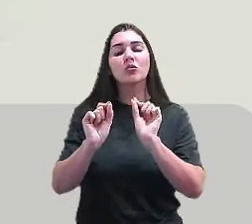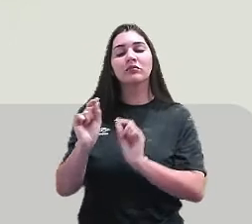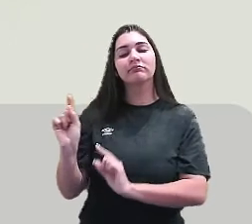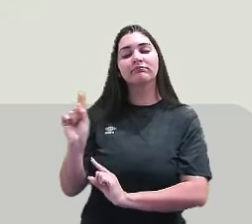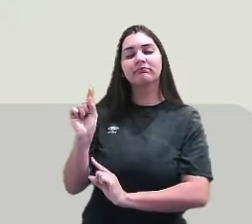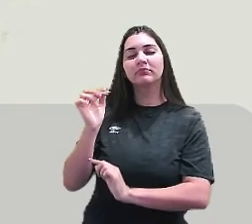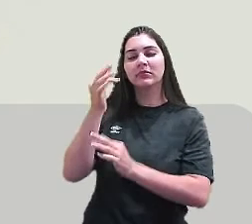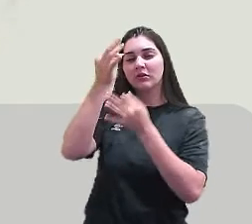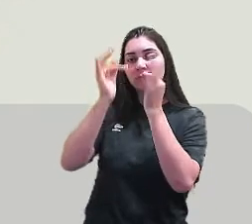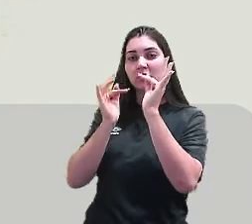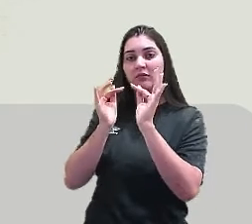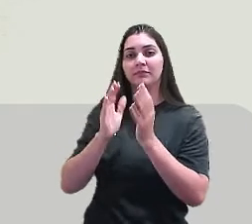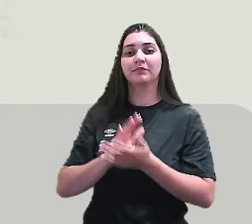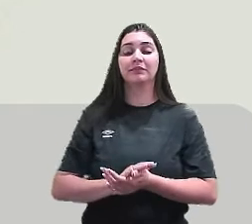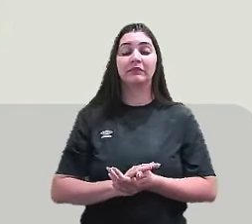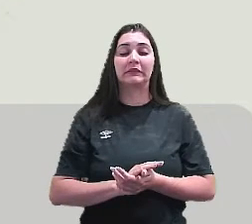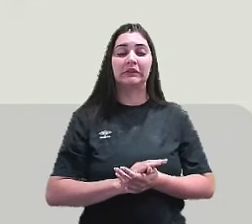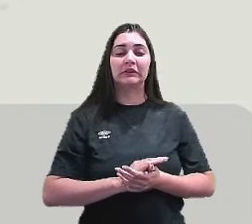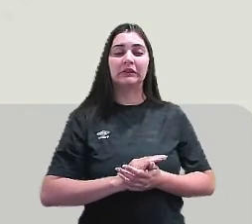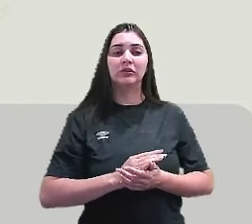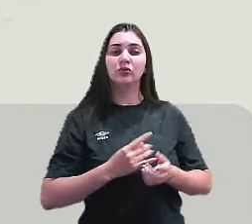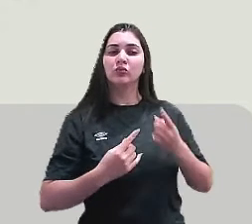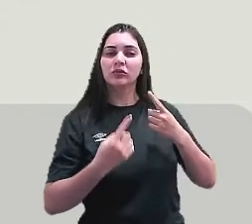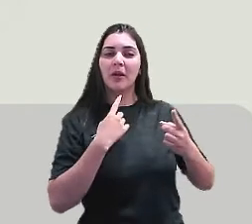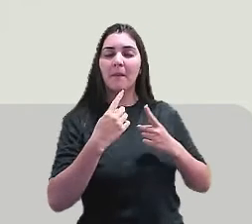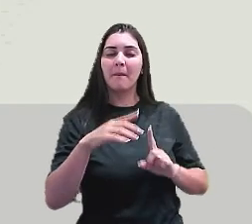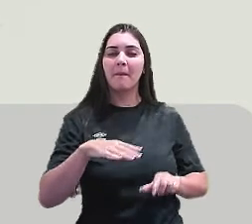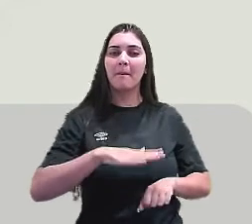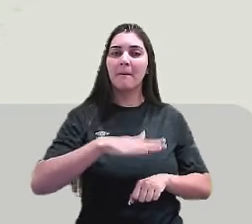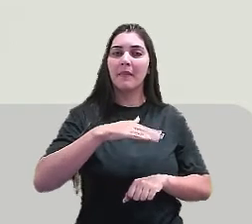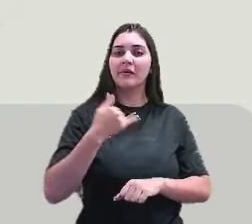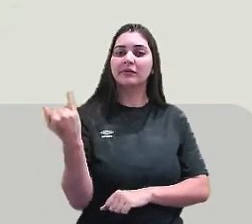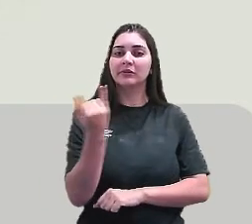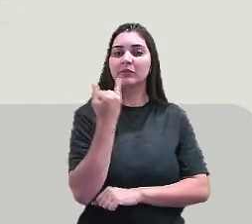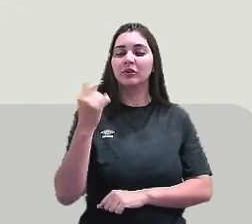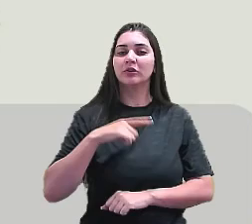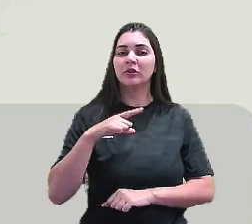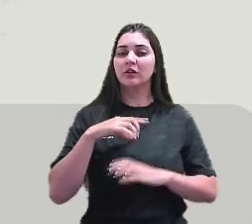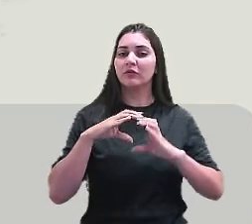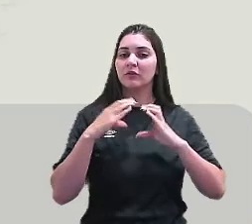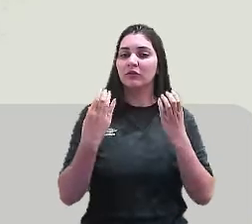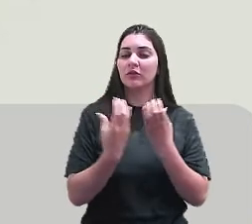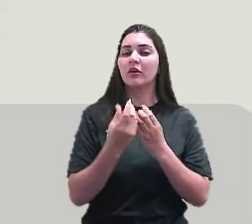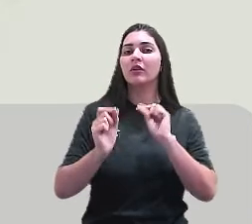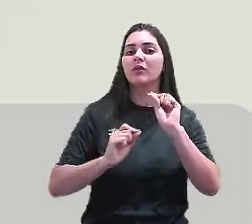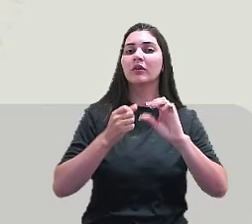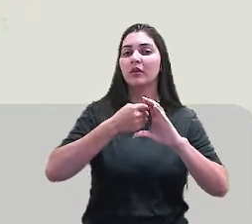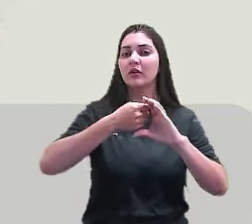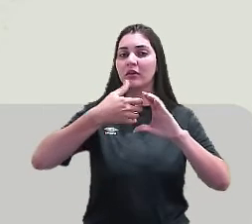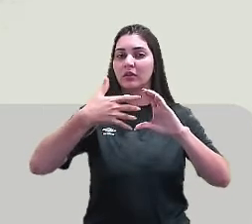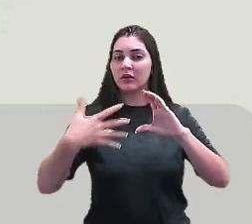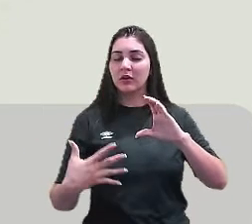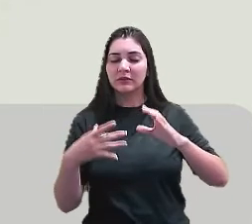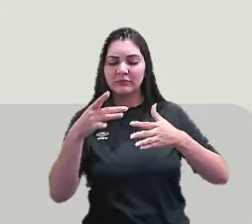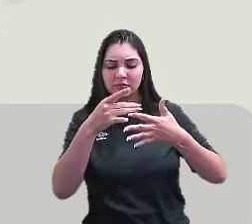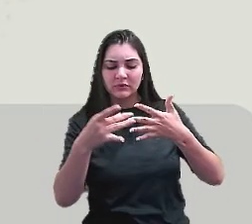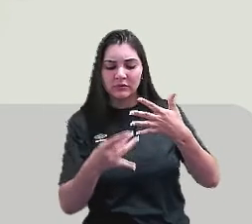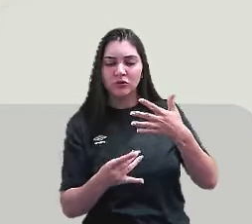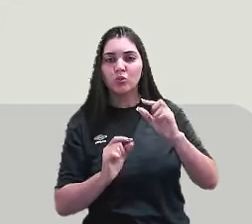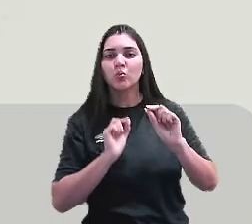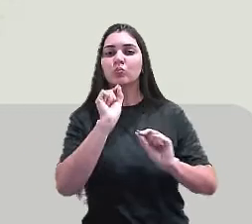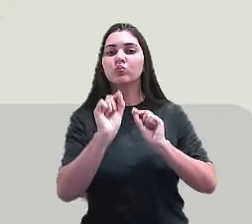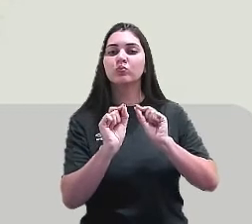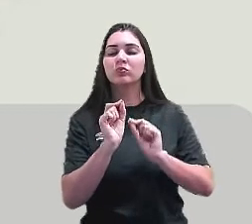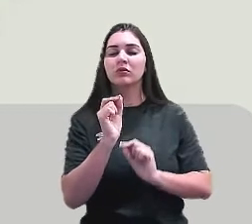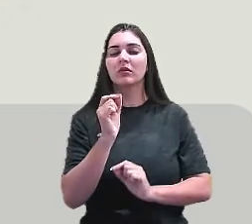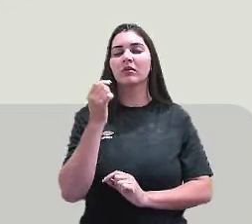frente. Um dos debates mais importantes que ocorreram nesse evento foi sobre as características para definir o que é